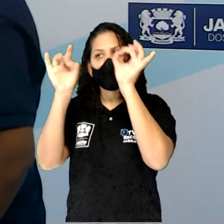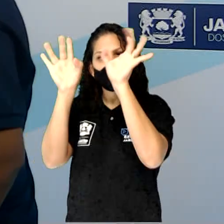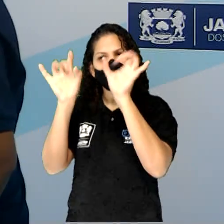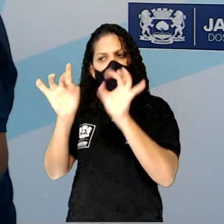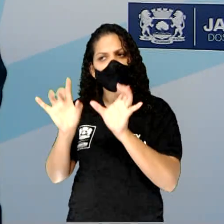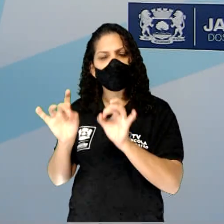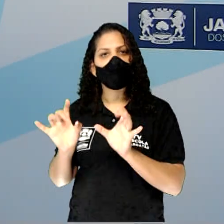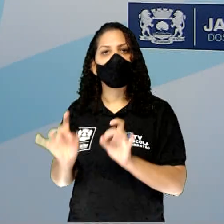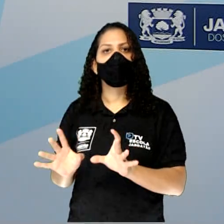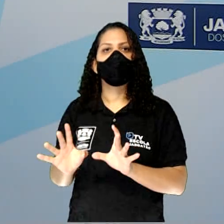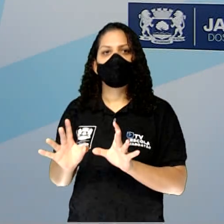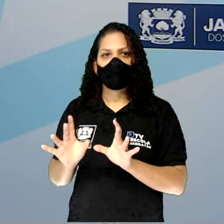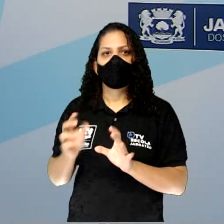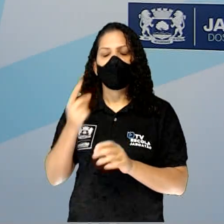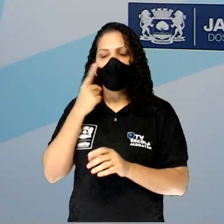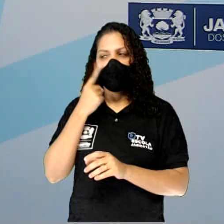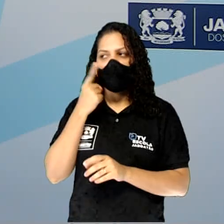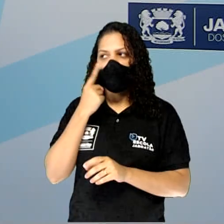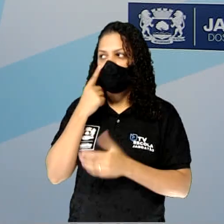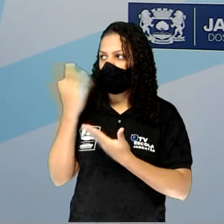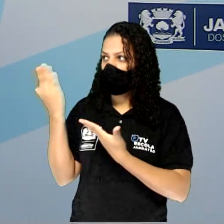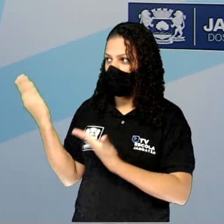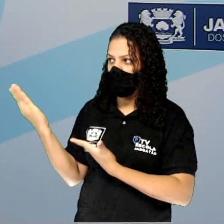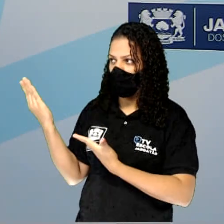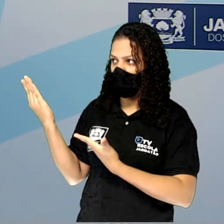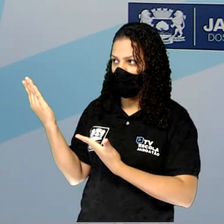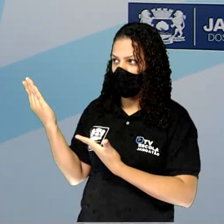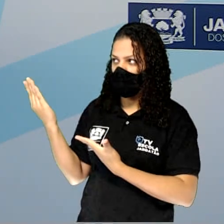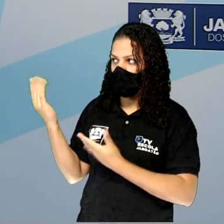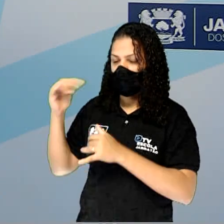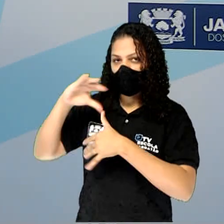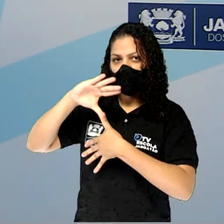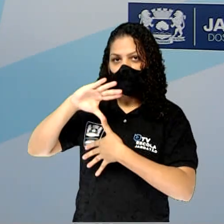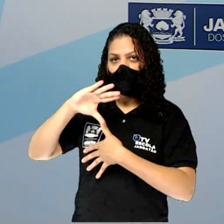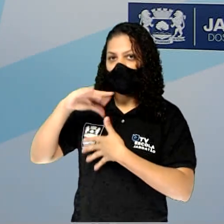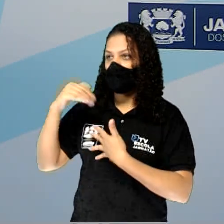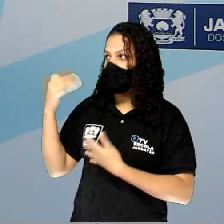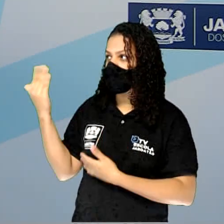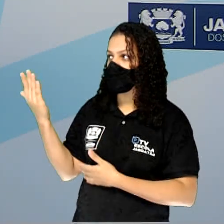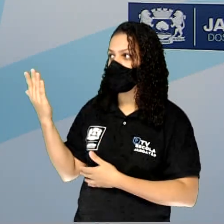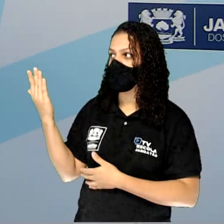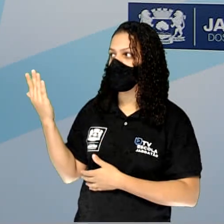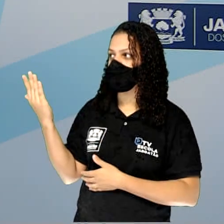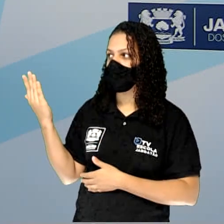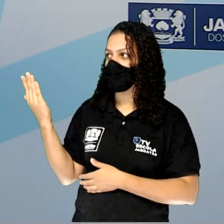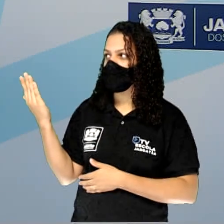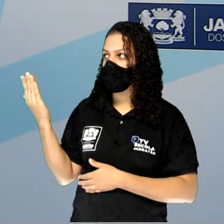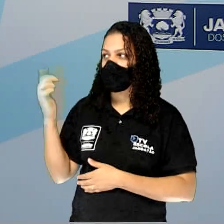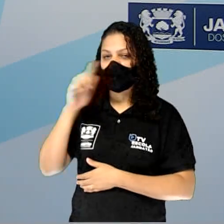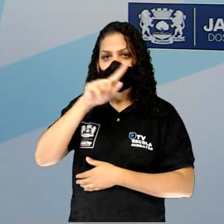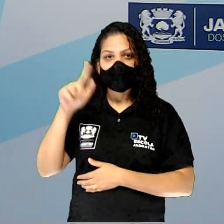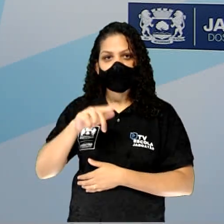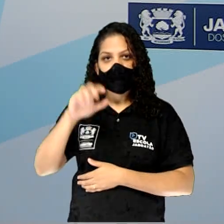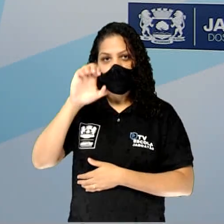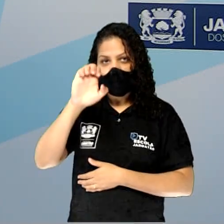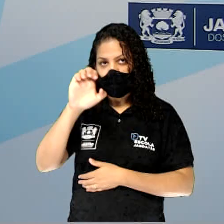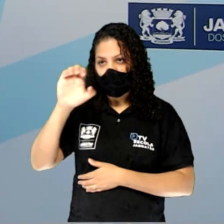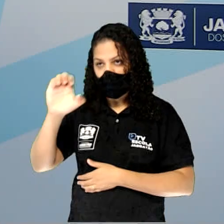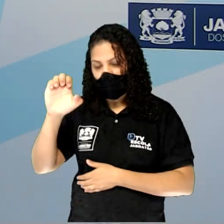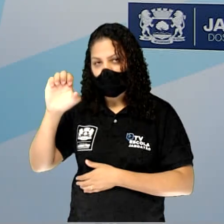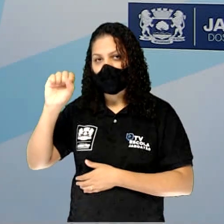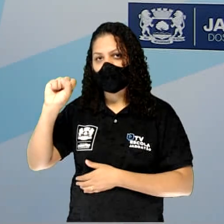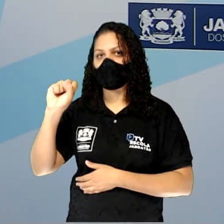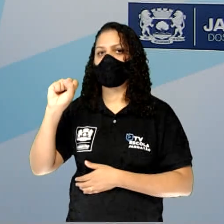né? Observe que essas ZEEs, elas foram implantadas aqui, ó, no